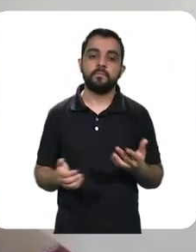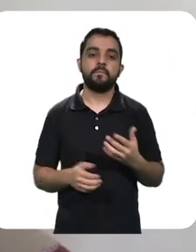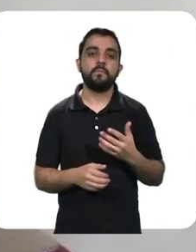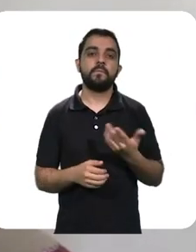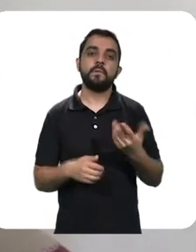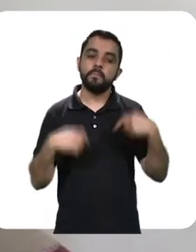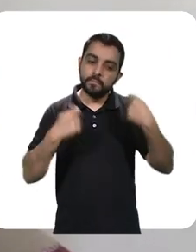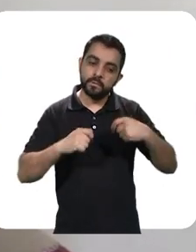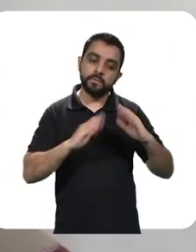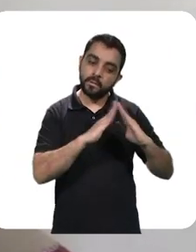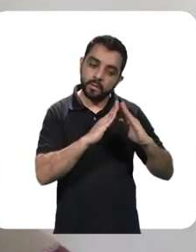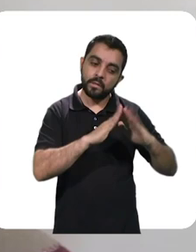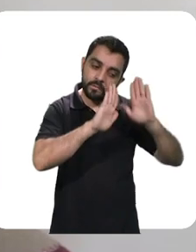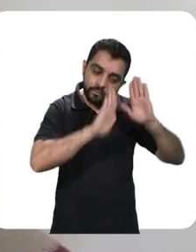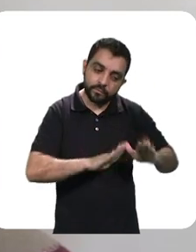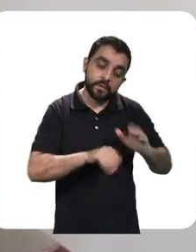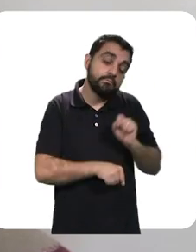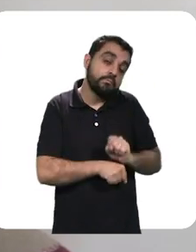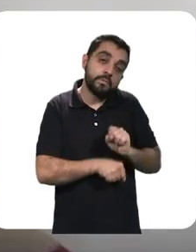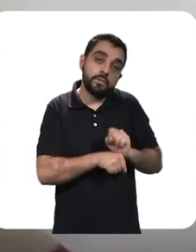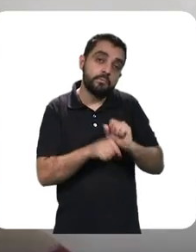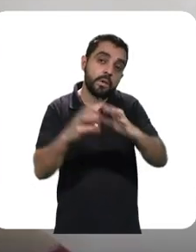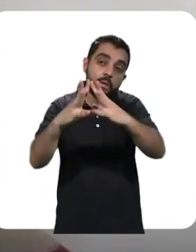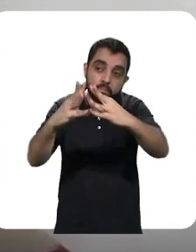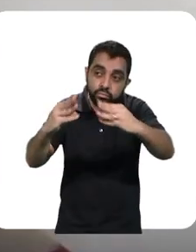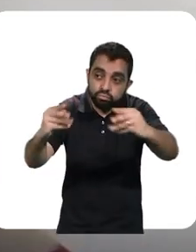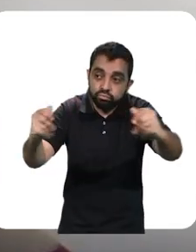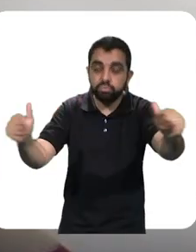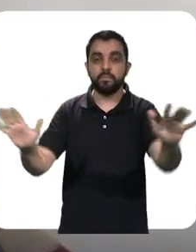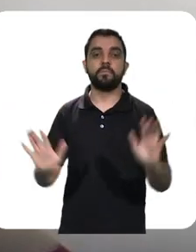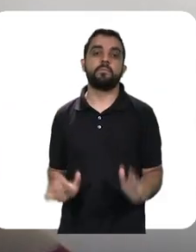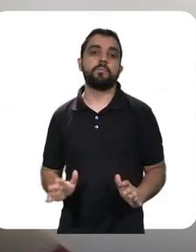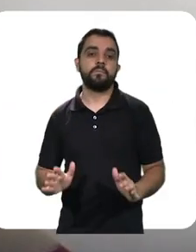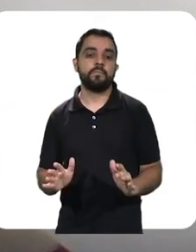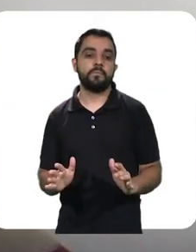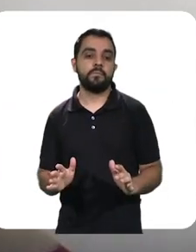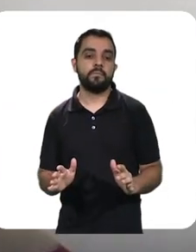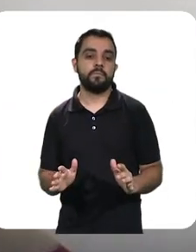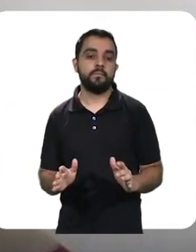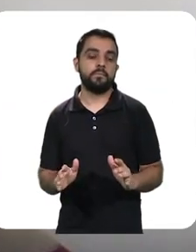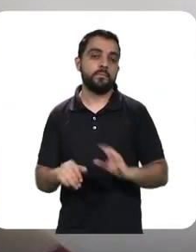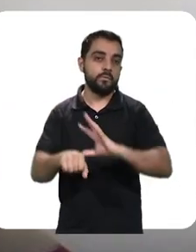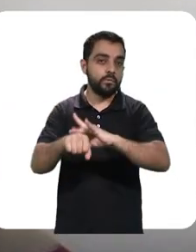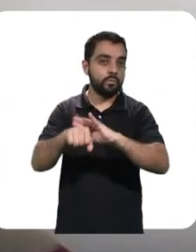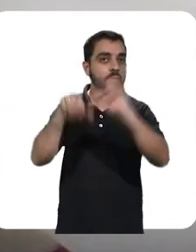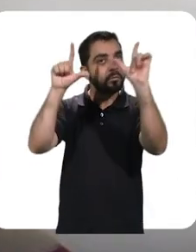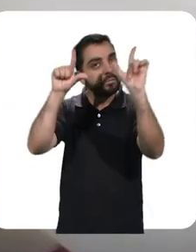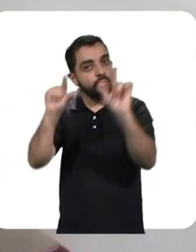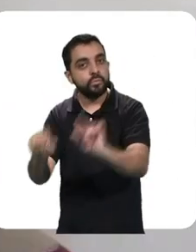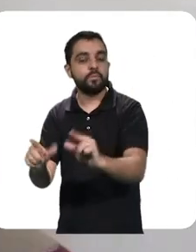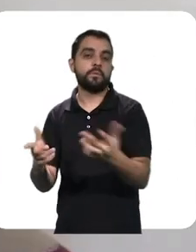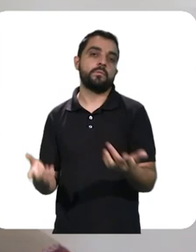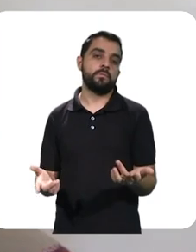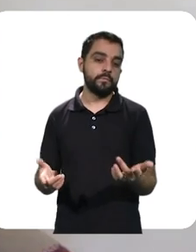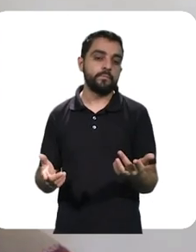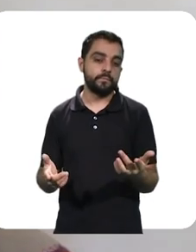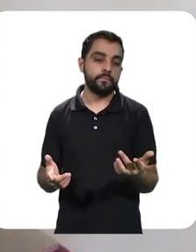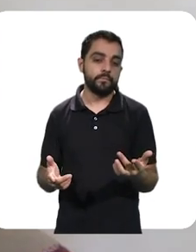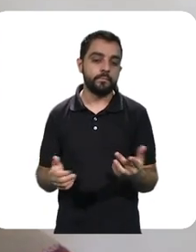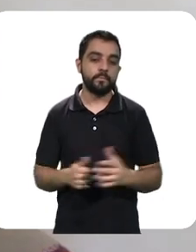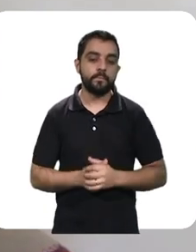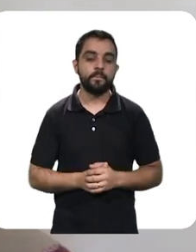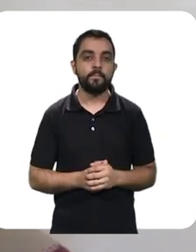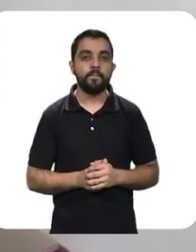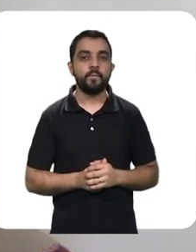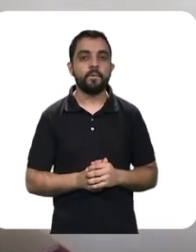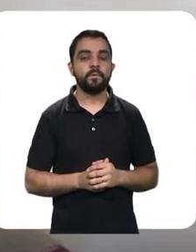né? Vamos entrar para dentro de casa e vamos esperar que essa pandemia traga um impacto